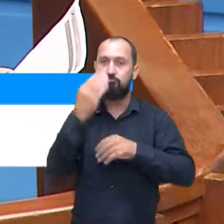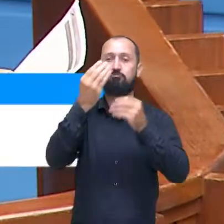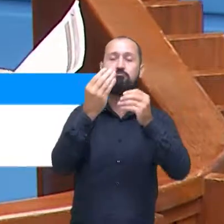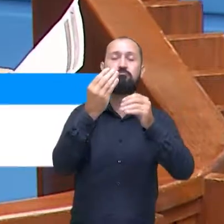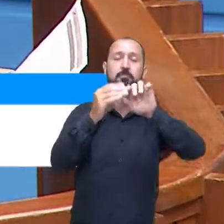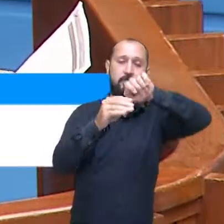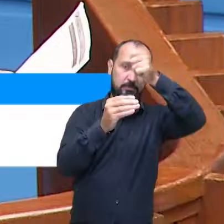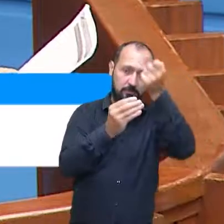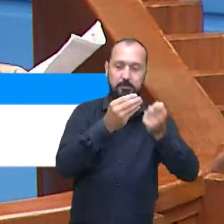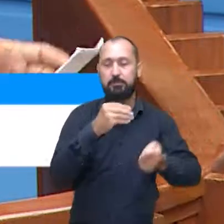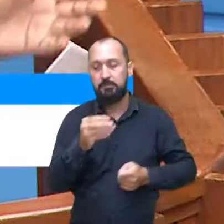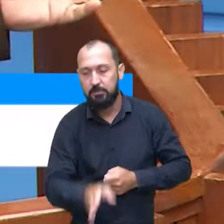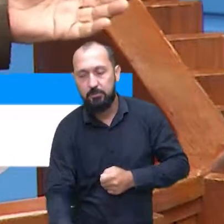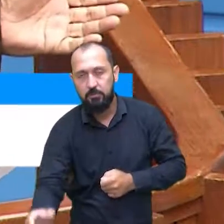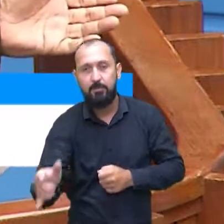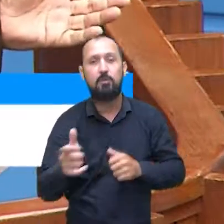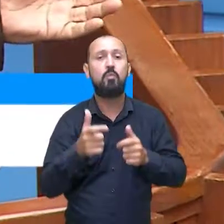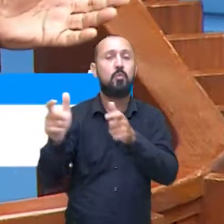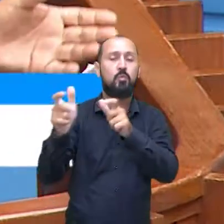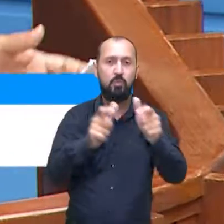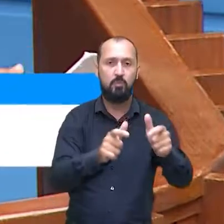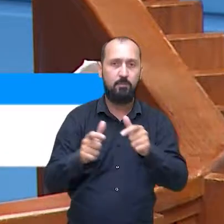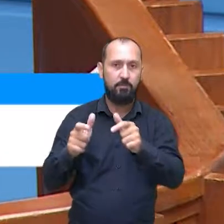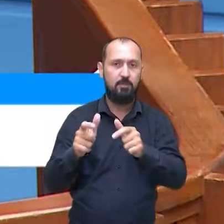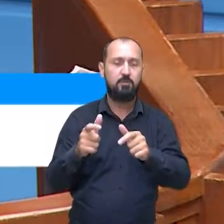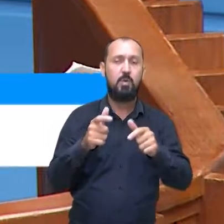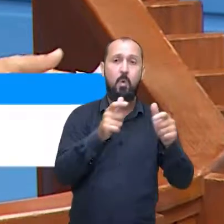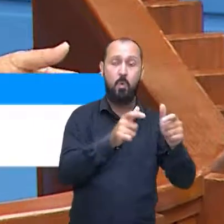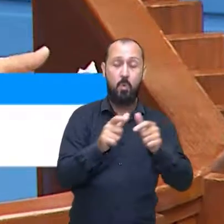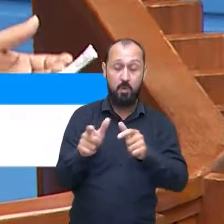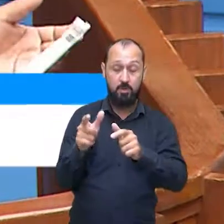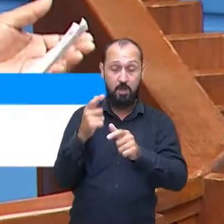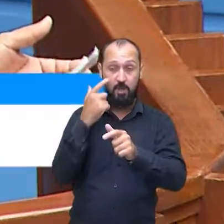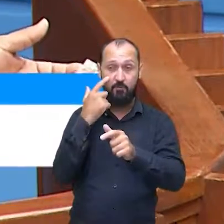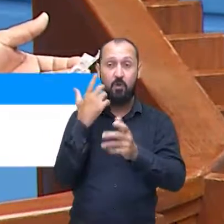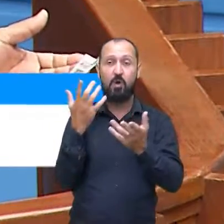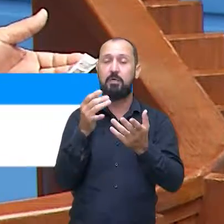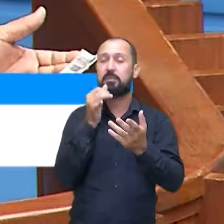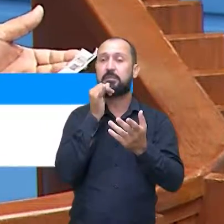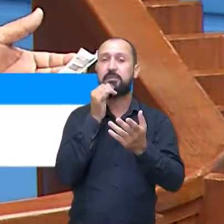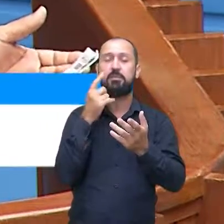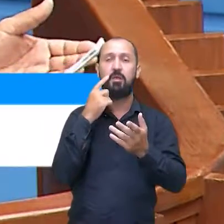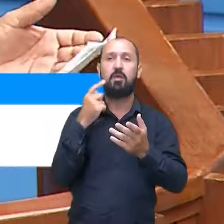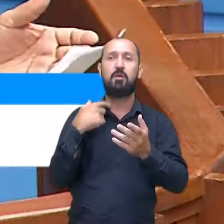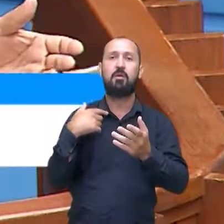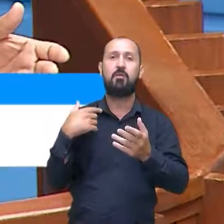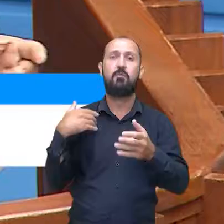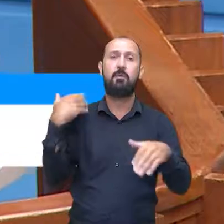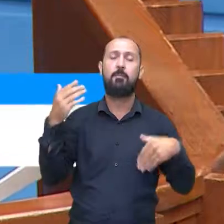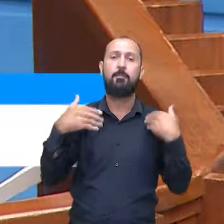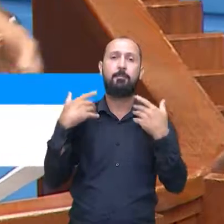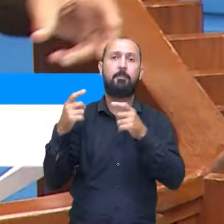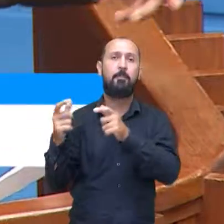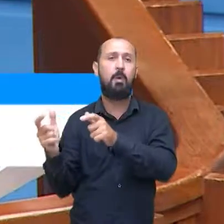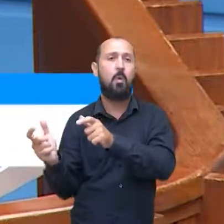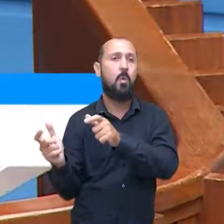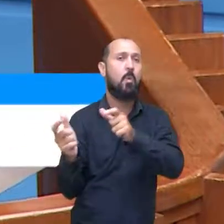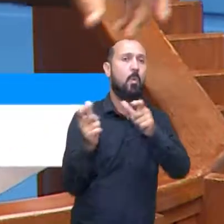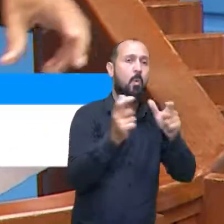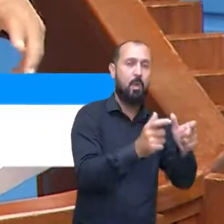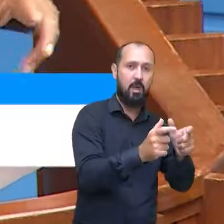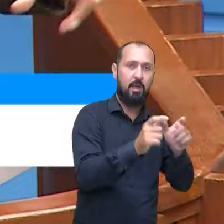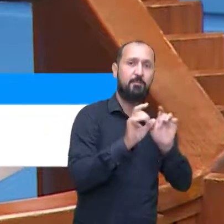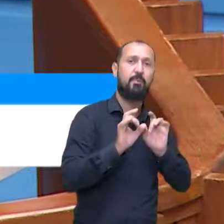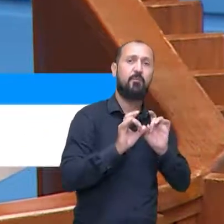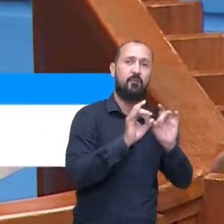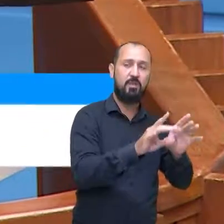e solte, elas podem praticar em outros trechos, mas se ela praticar em outros trechos e ela for se